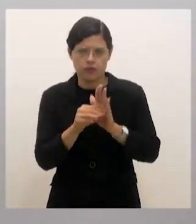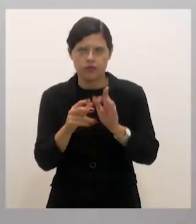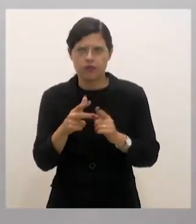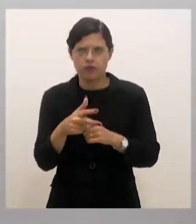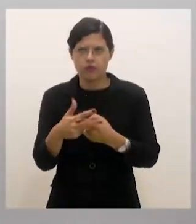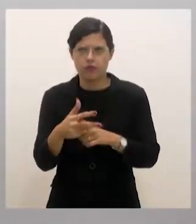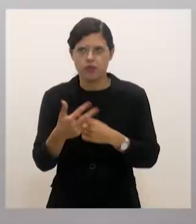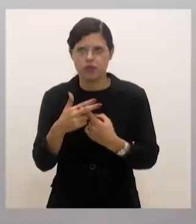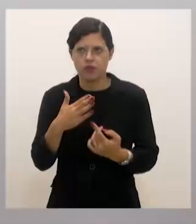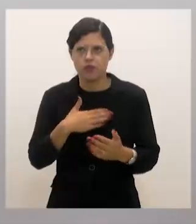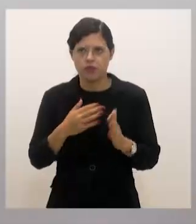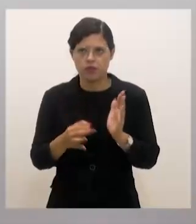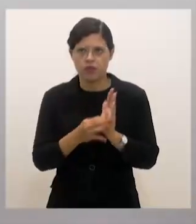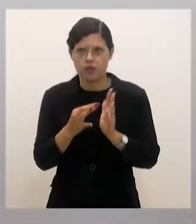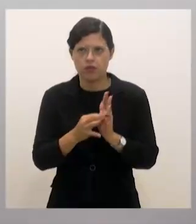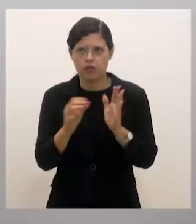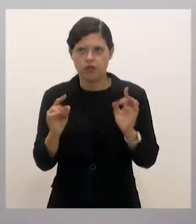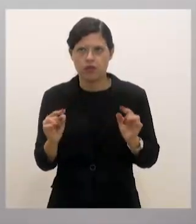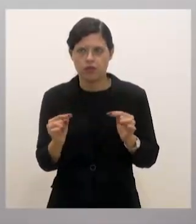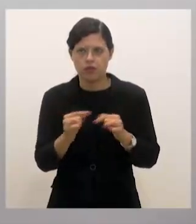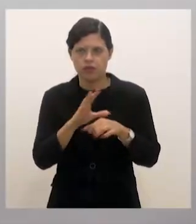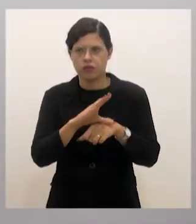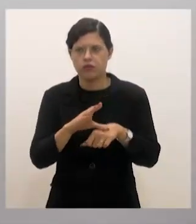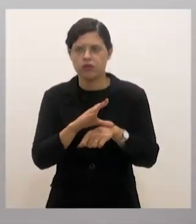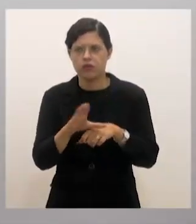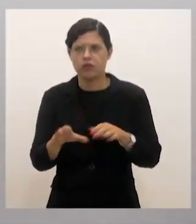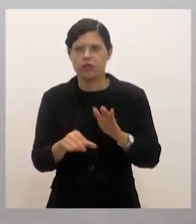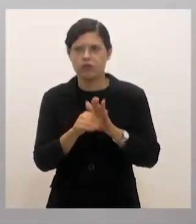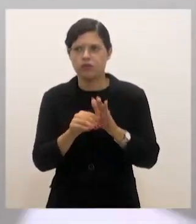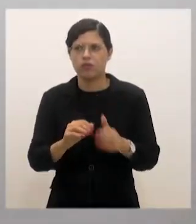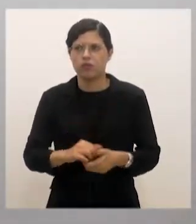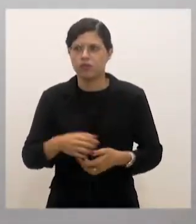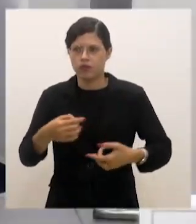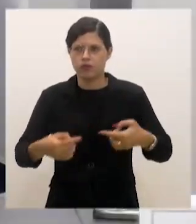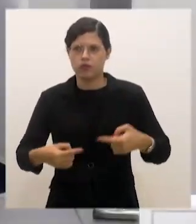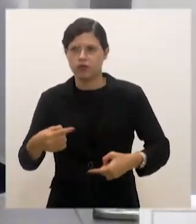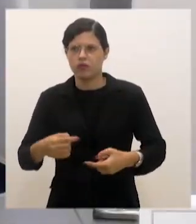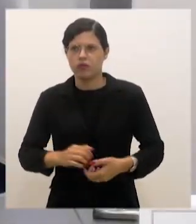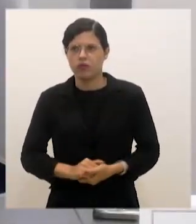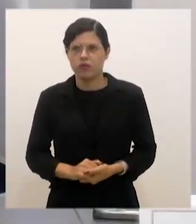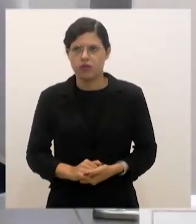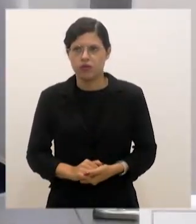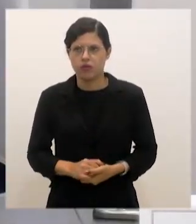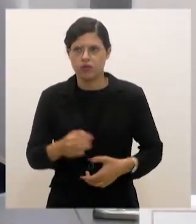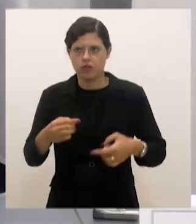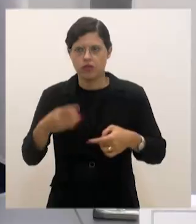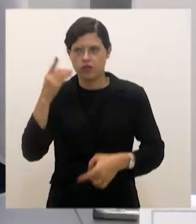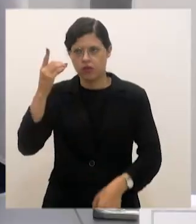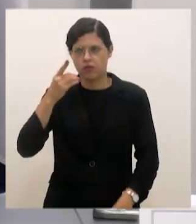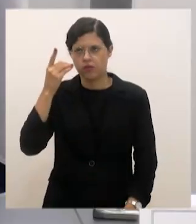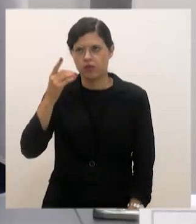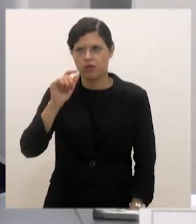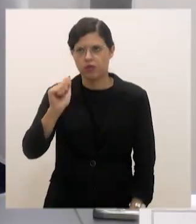meu parecer é pela constitucionalidade com emendas. Em discussão, para discutir, deputado Átila Nunes, quer fazer uso da